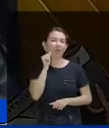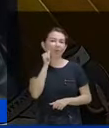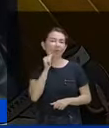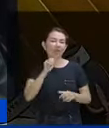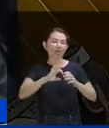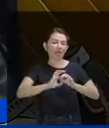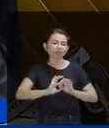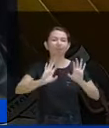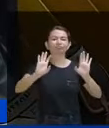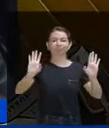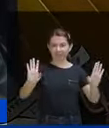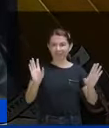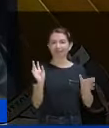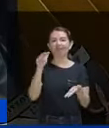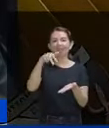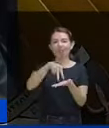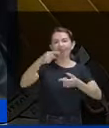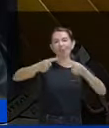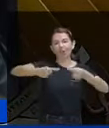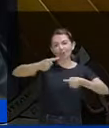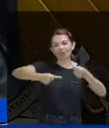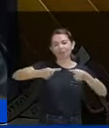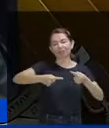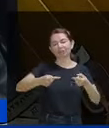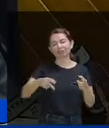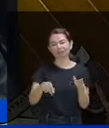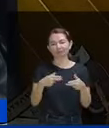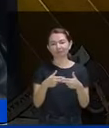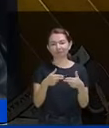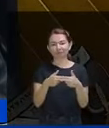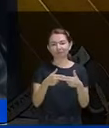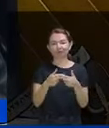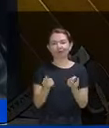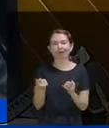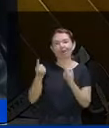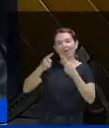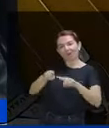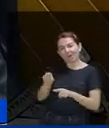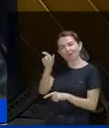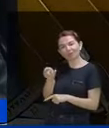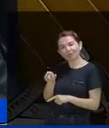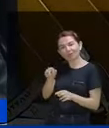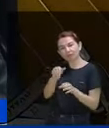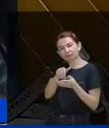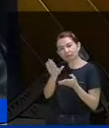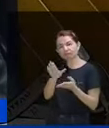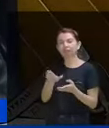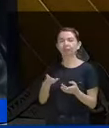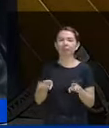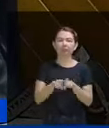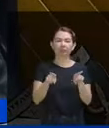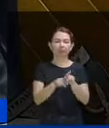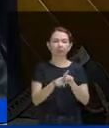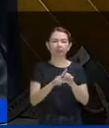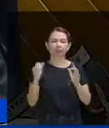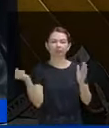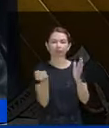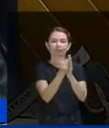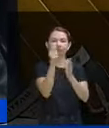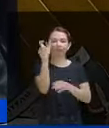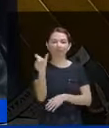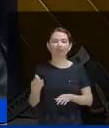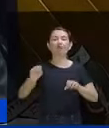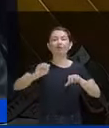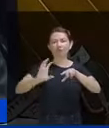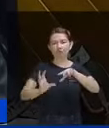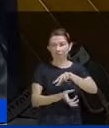na política seja usada para alijá-la e jogá-la para fora dela, e ainda rotulá-la de